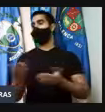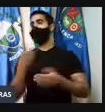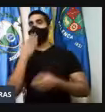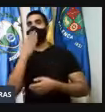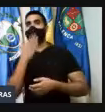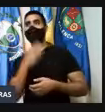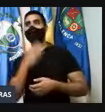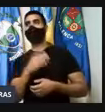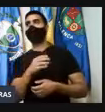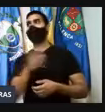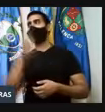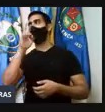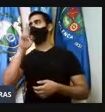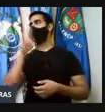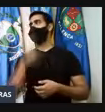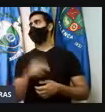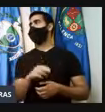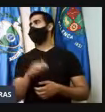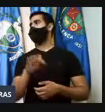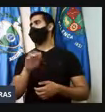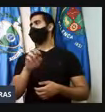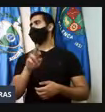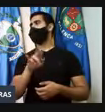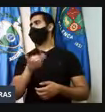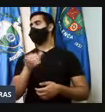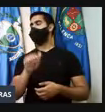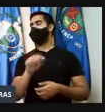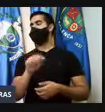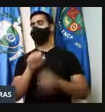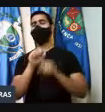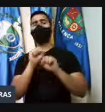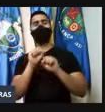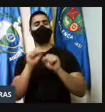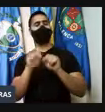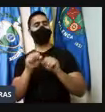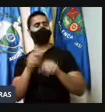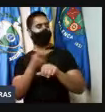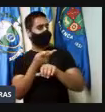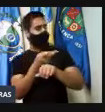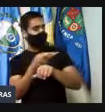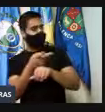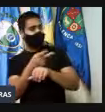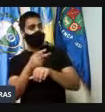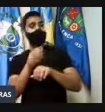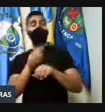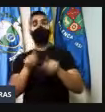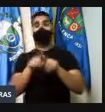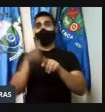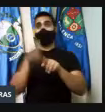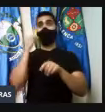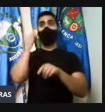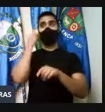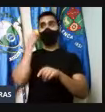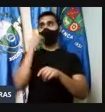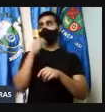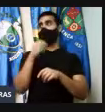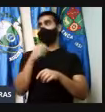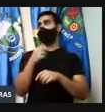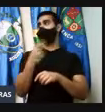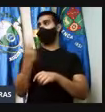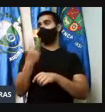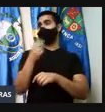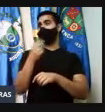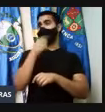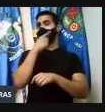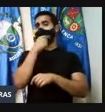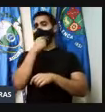ao capitão Diego Ferreira Magalhães, solicitando que sejam vistoriados e testados os 2 hidrantes existidos no